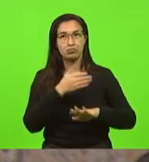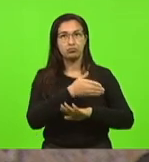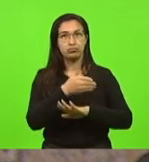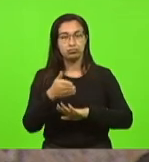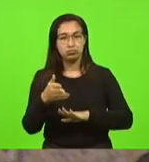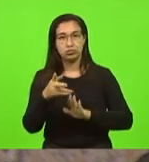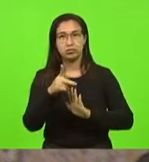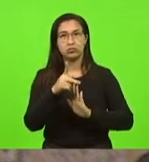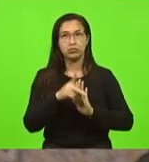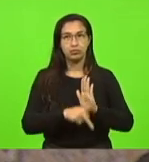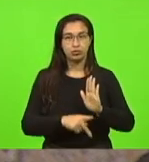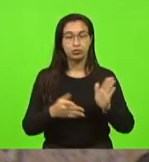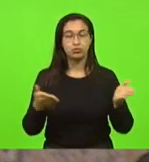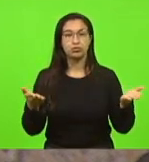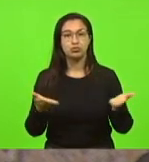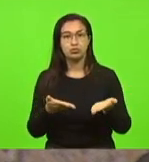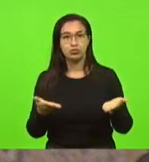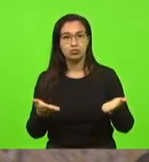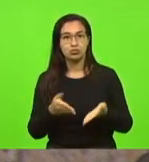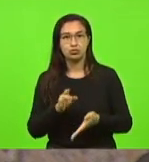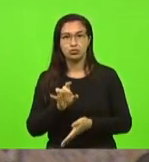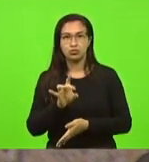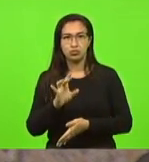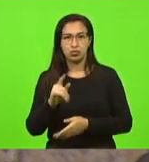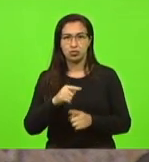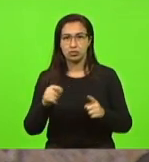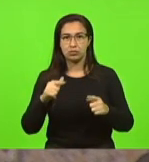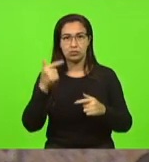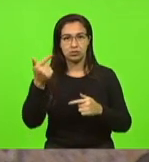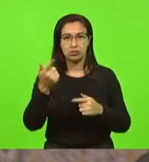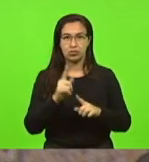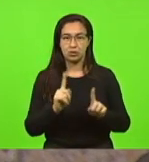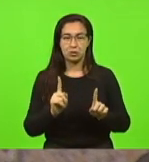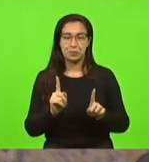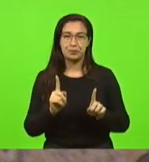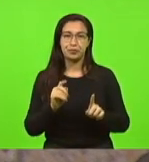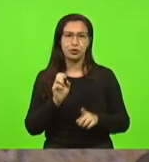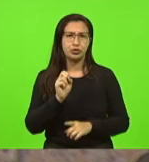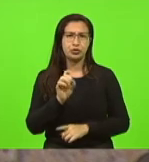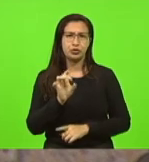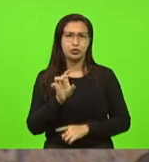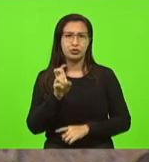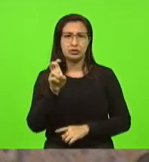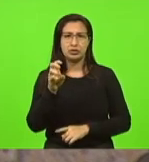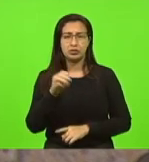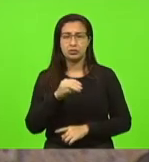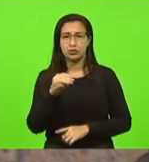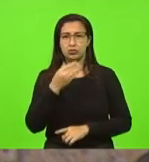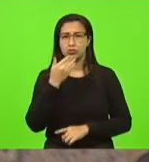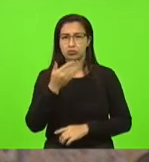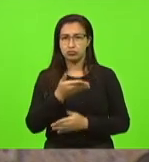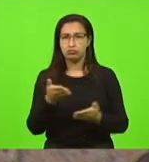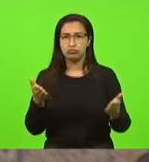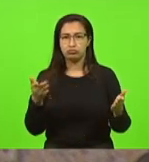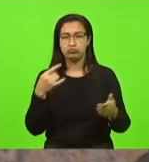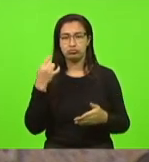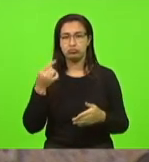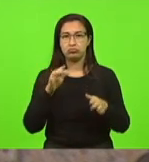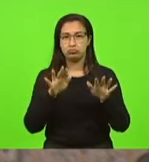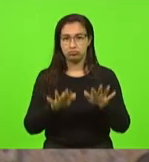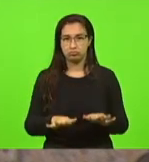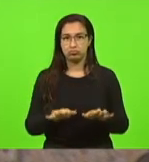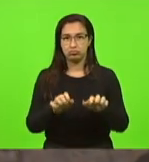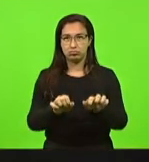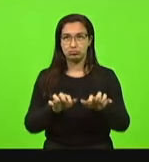a partir de hoje, não só a partir da semana que vem. Então, serão apenas 5 minutos. Pedir aos deputados que permaneçam em plenário,